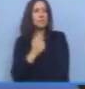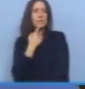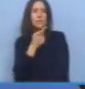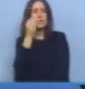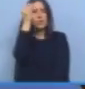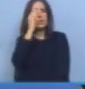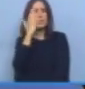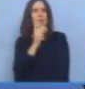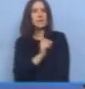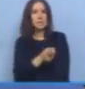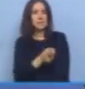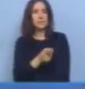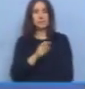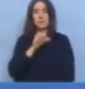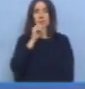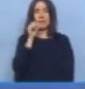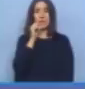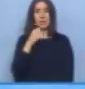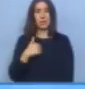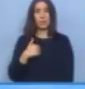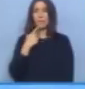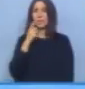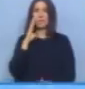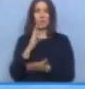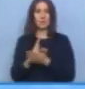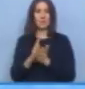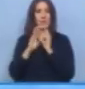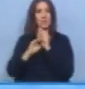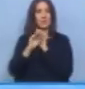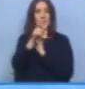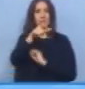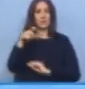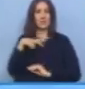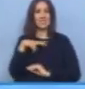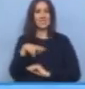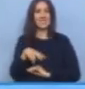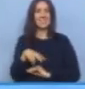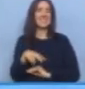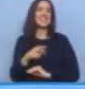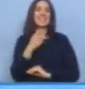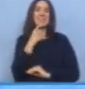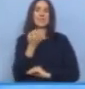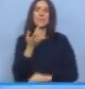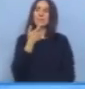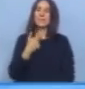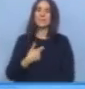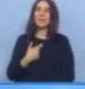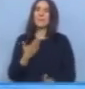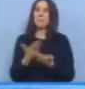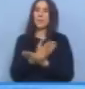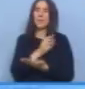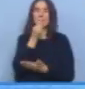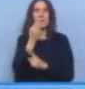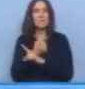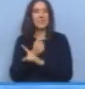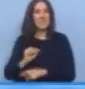mais saudades. Normalmente essa é a minha última pergunta na conversa com os portugueses. Escusado será dizer que a resposta não é o pão, mas é a comida,